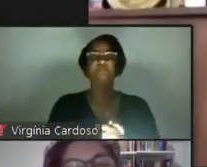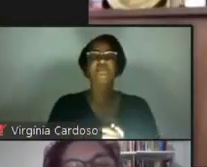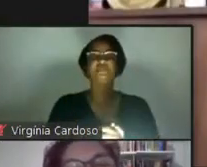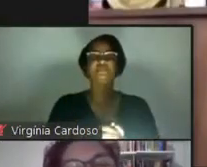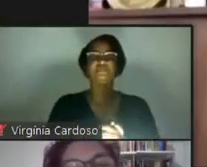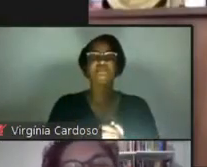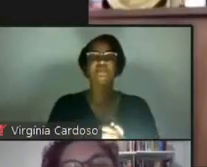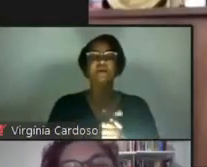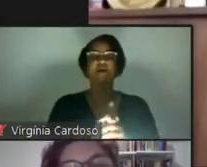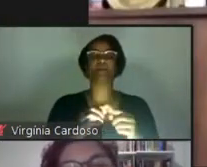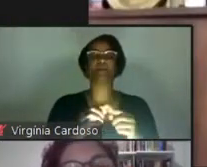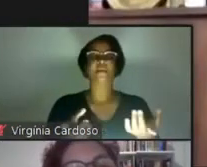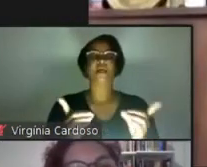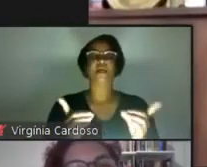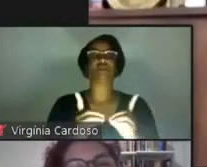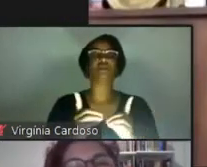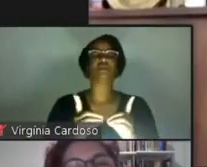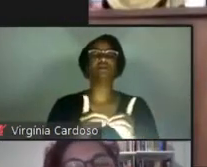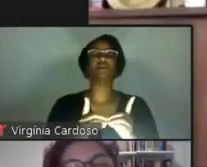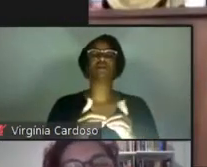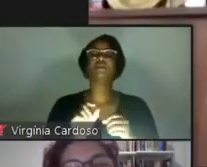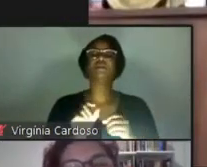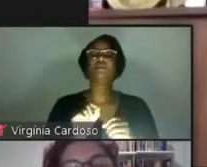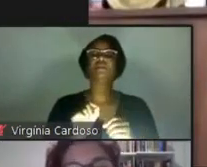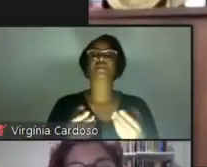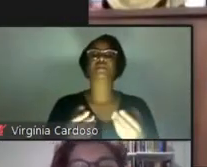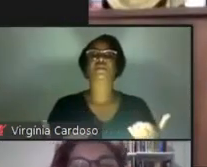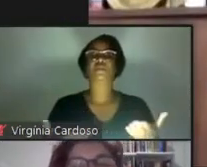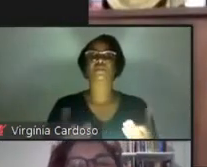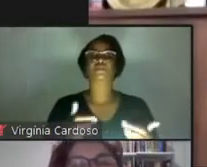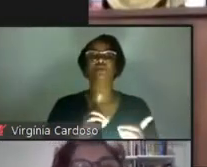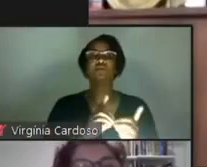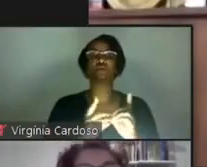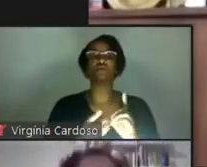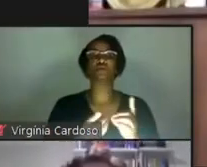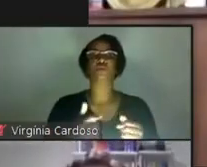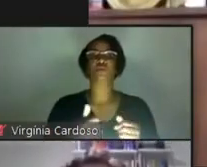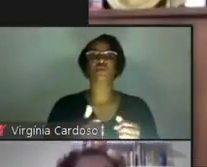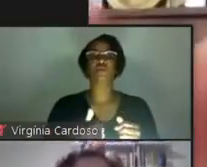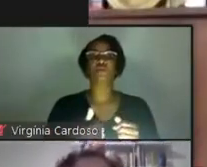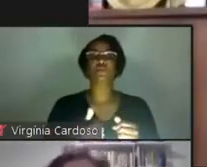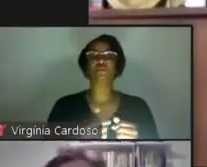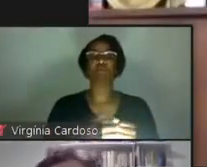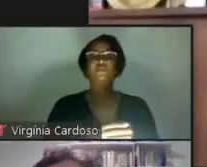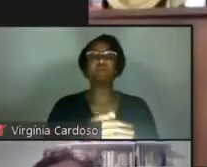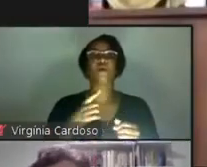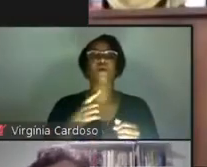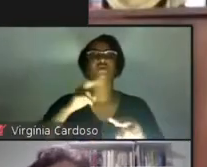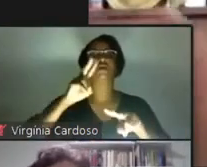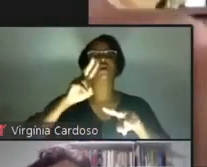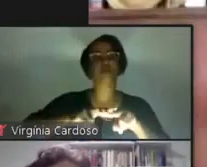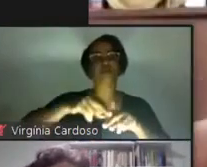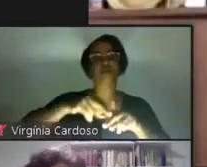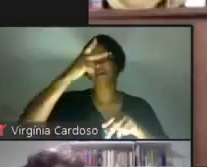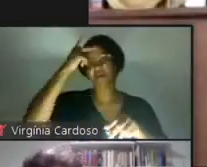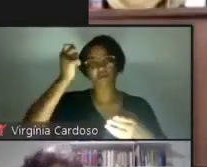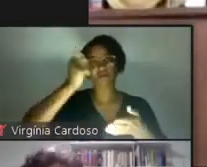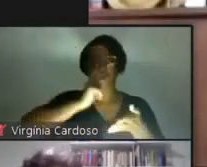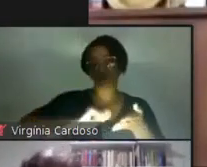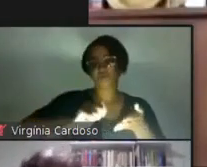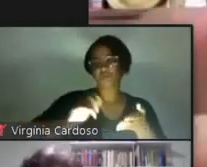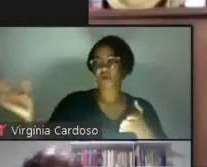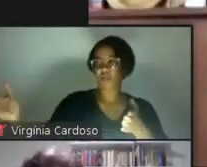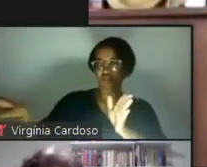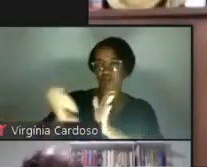aquela dinâmica é totalmente diferente. Qual é a dinâmica da noite de autógrafo tradicional? A gente lá sentado e autografando, recebendo a galera, tirando